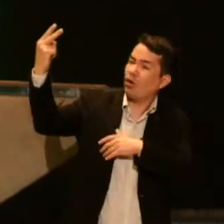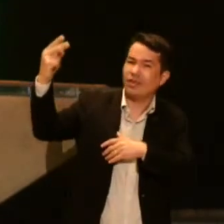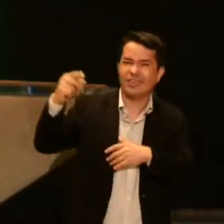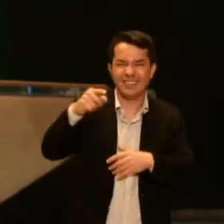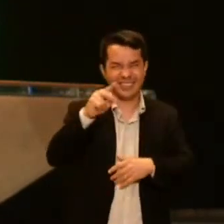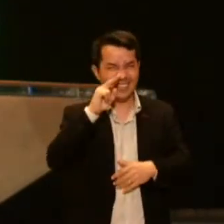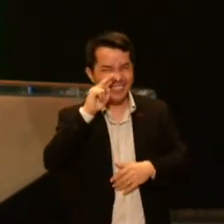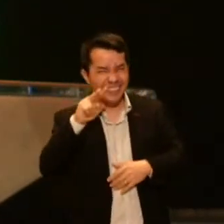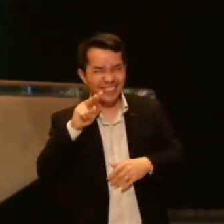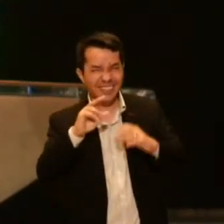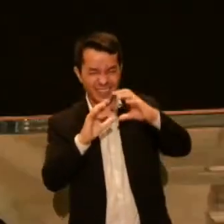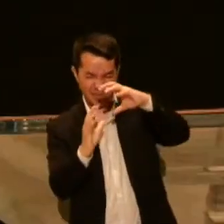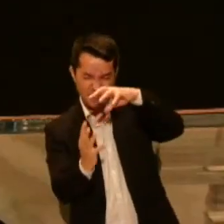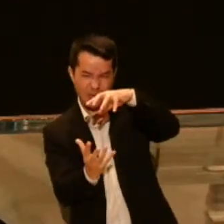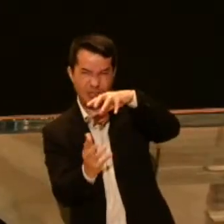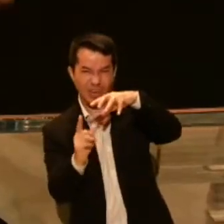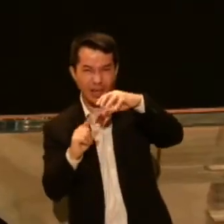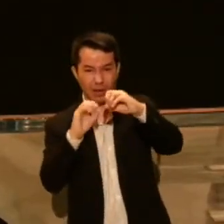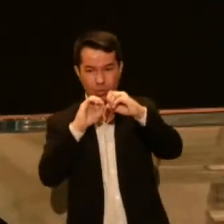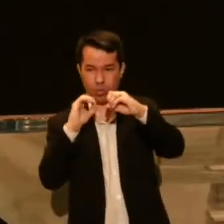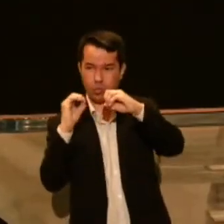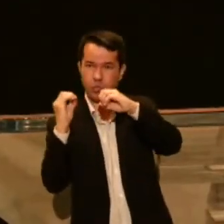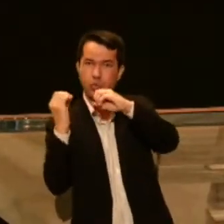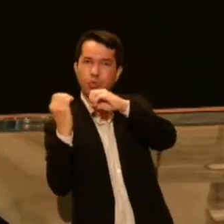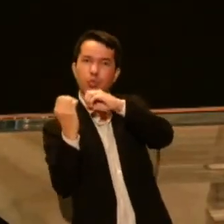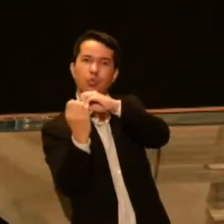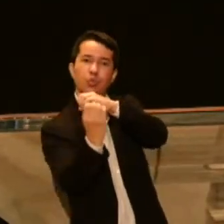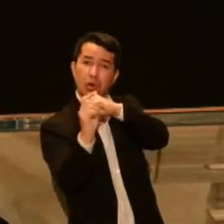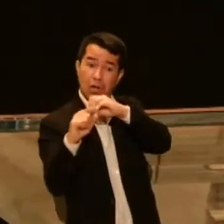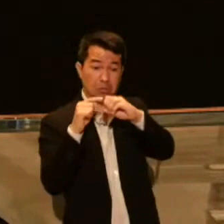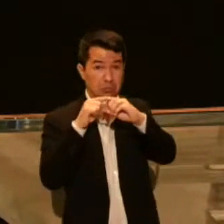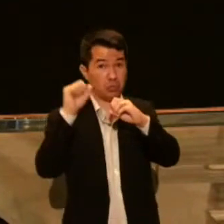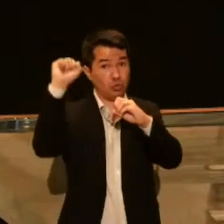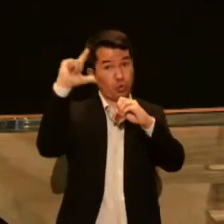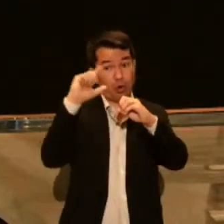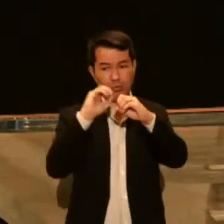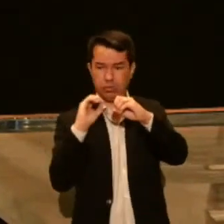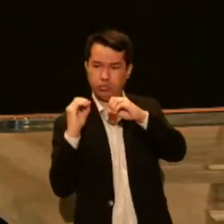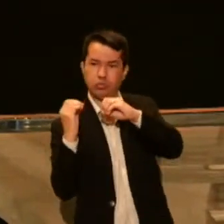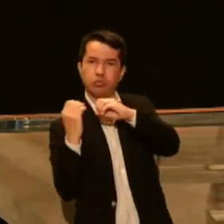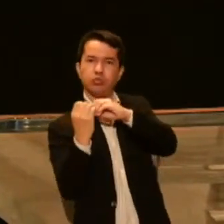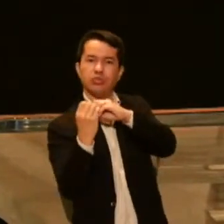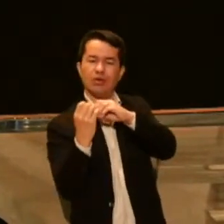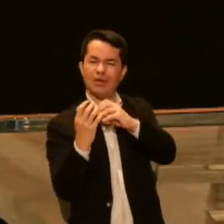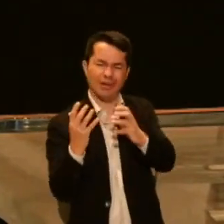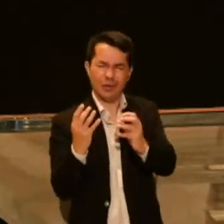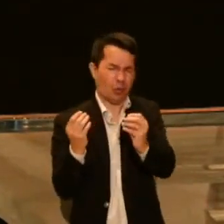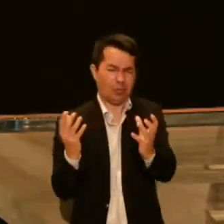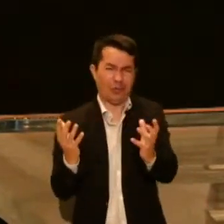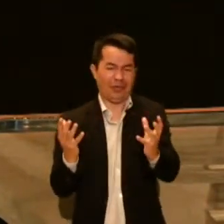né? Mas nós estamos vendo lá estrelas. O que está acontecendo? Deus vai fazer.